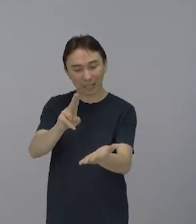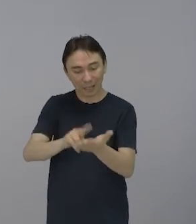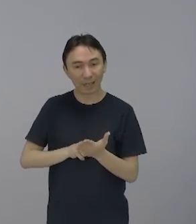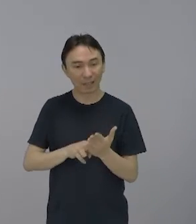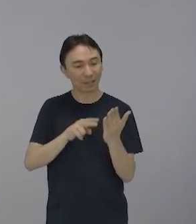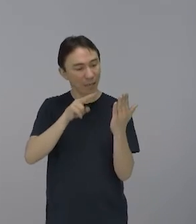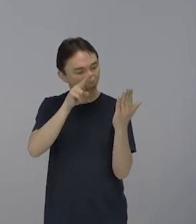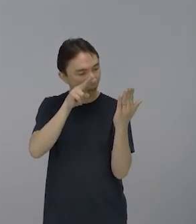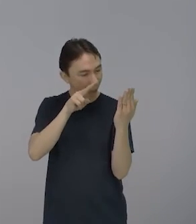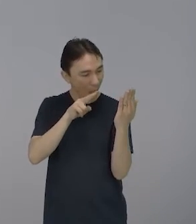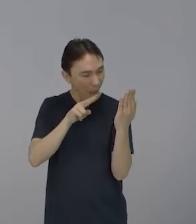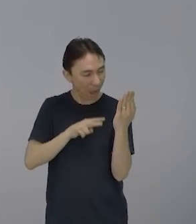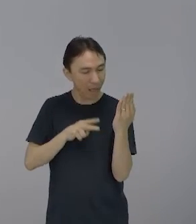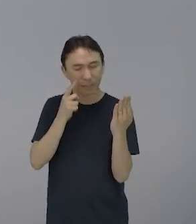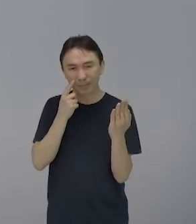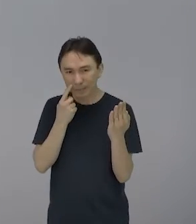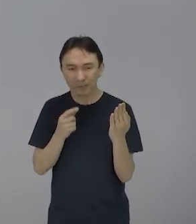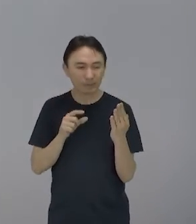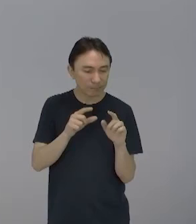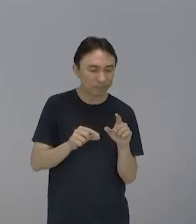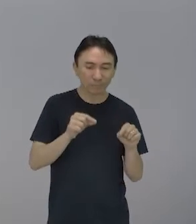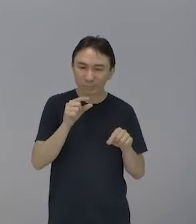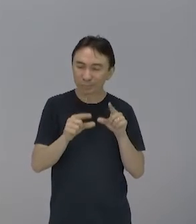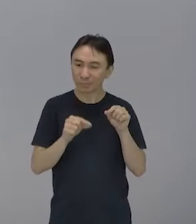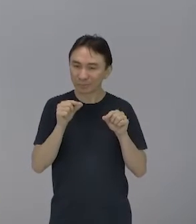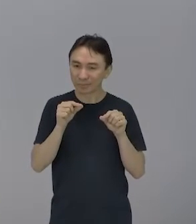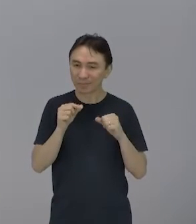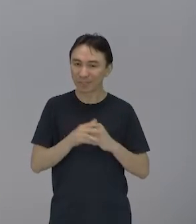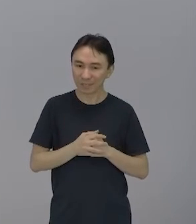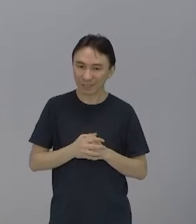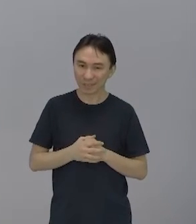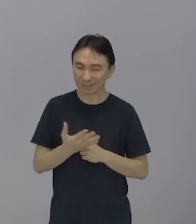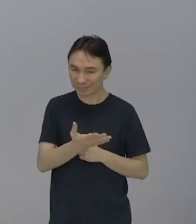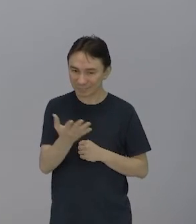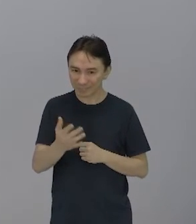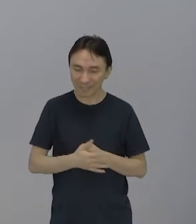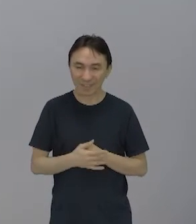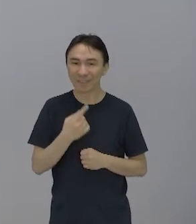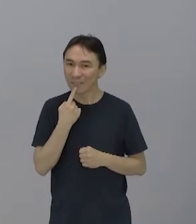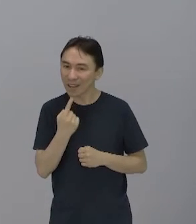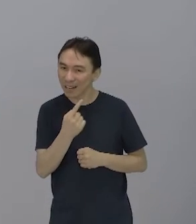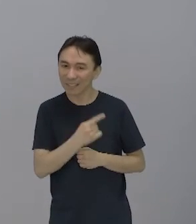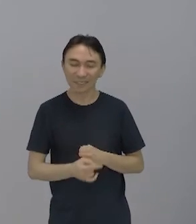fazer a escolha, então, do que precisar. Eu achei muito interessante você falar do Homem-Aranha, né, porque Brand New Day,